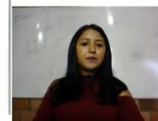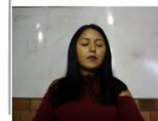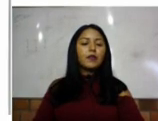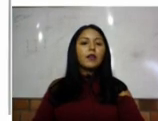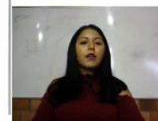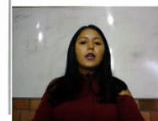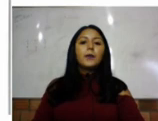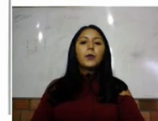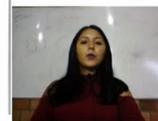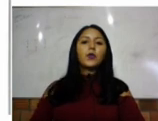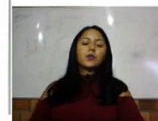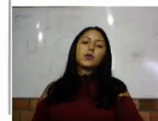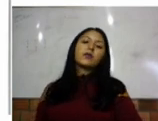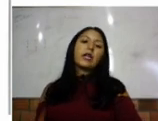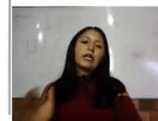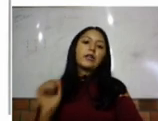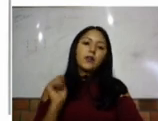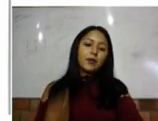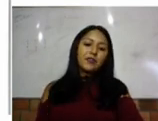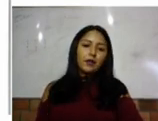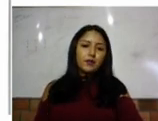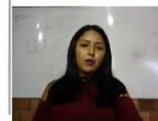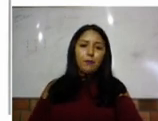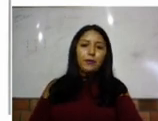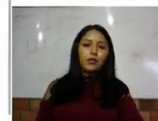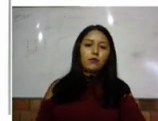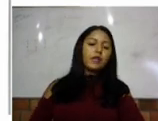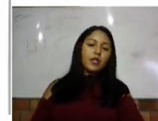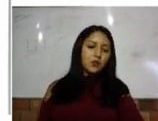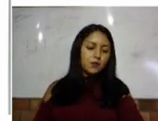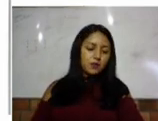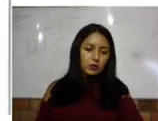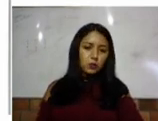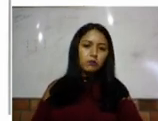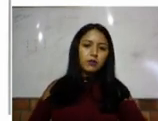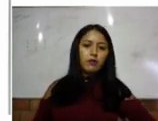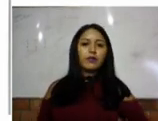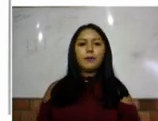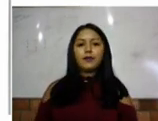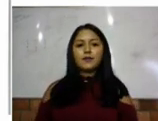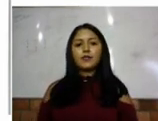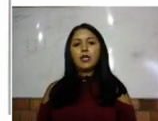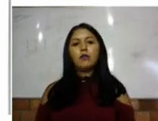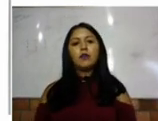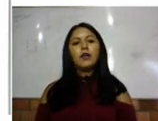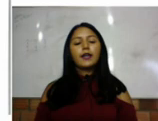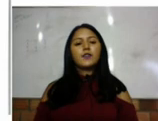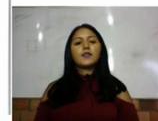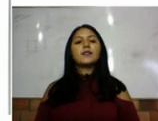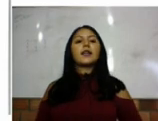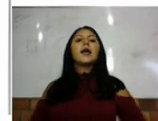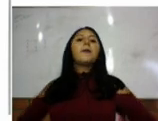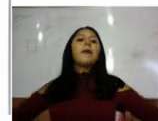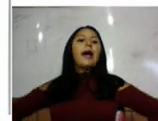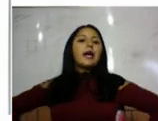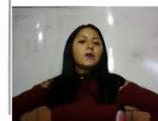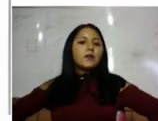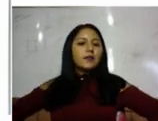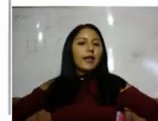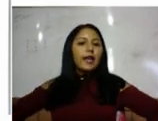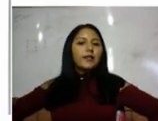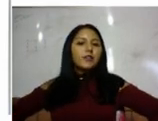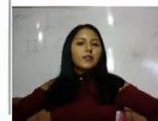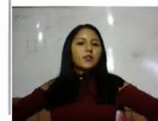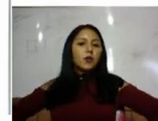vocês o que por último tem só para finalizar o capítulo um texto zinho que uma interpretação que diz assim